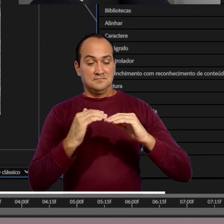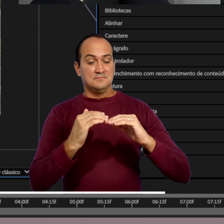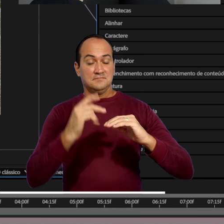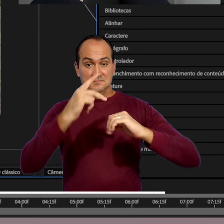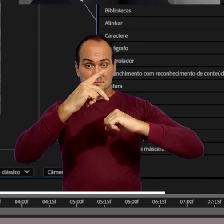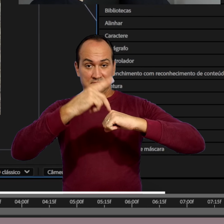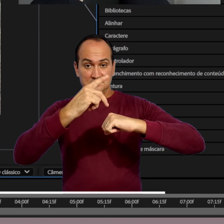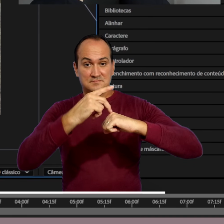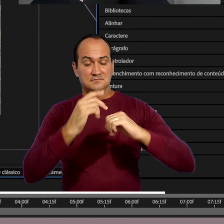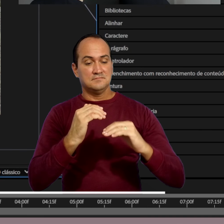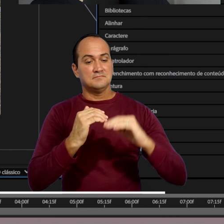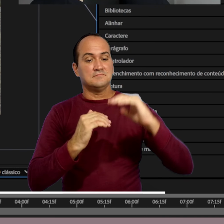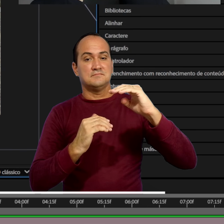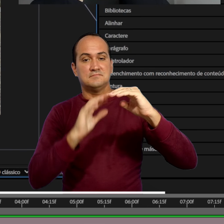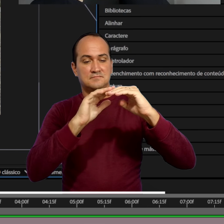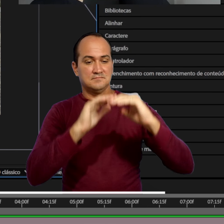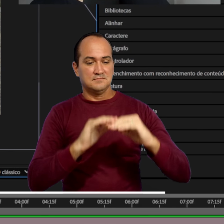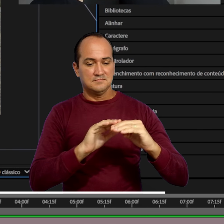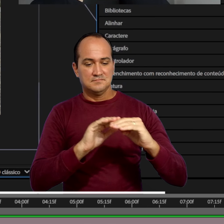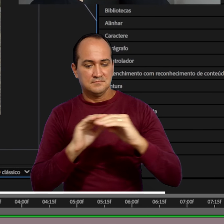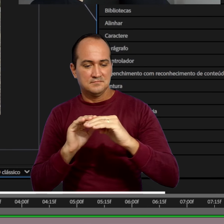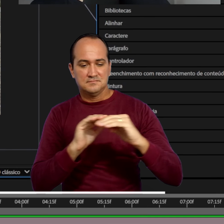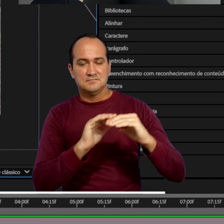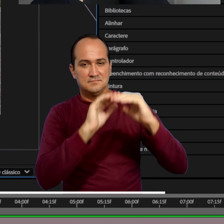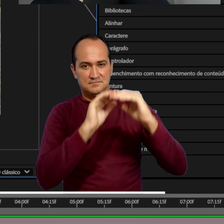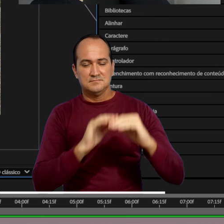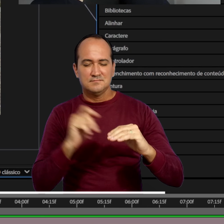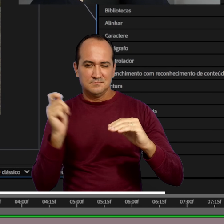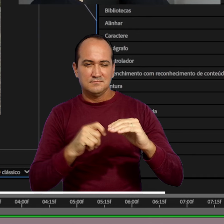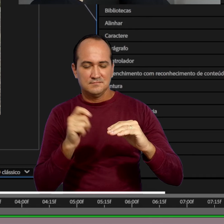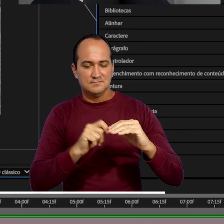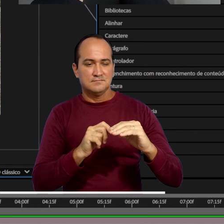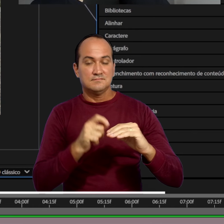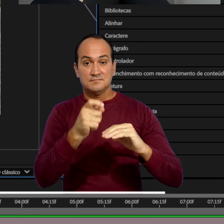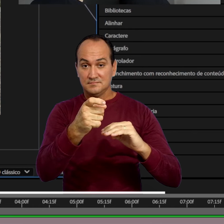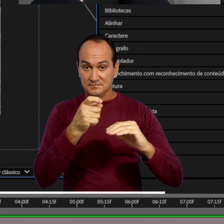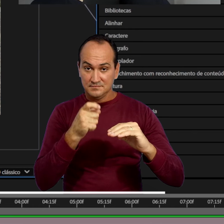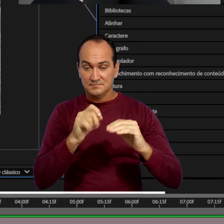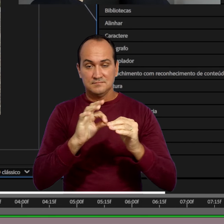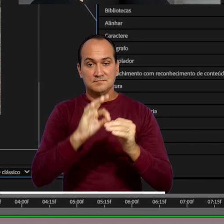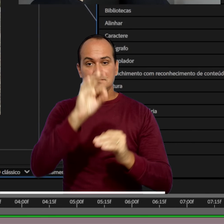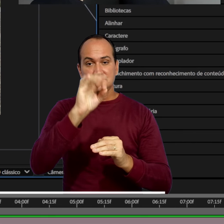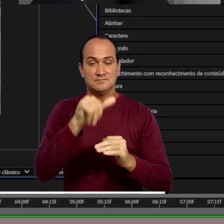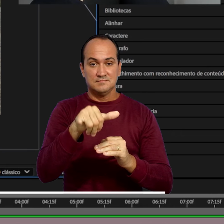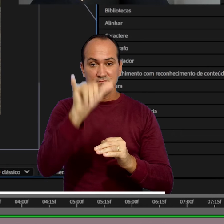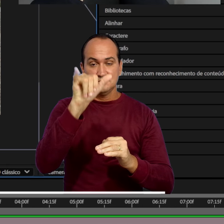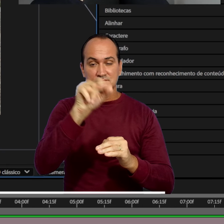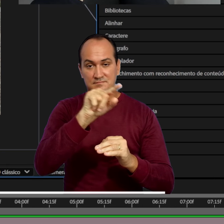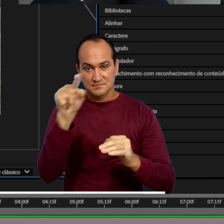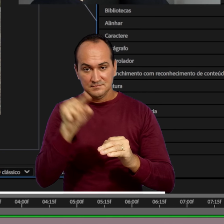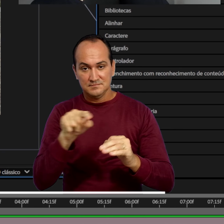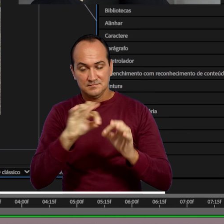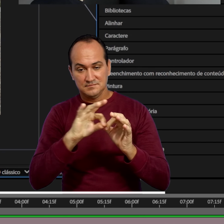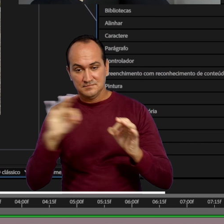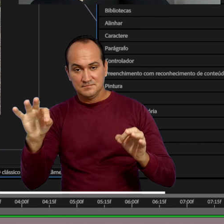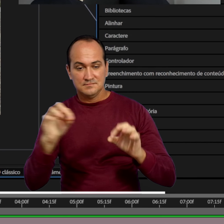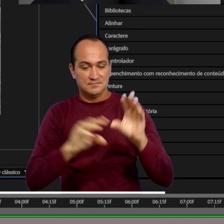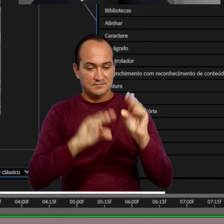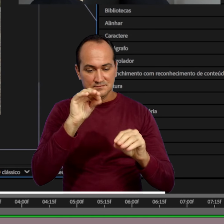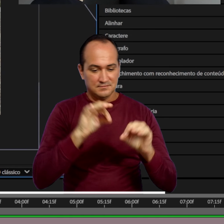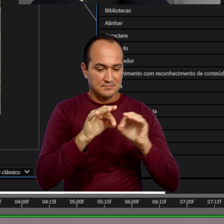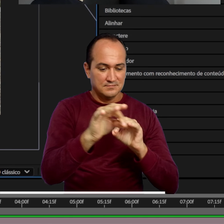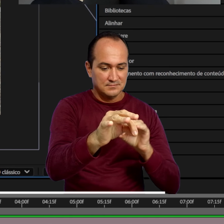camada da rocha ela está um pouco mais para cima. Eu vou movimentar por aqui, tá, pessoal? Porque aqui eu tenho o eixo X, o eixo Y e o eixo Z, e assim fica mais